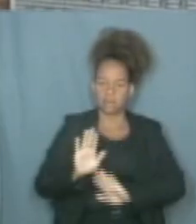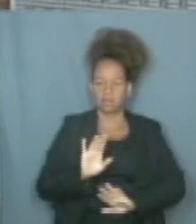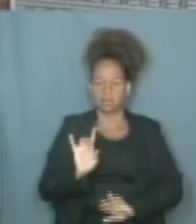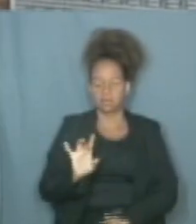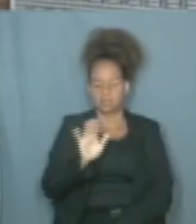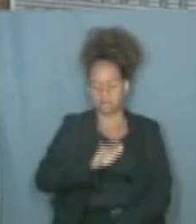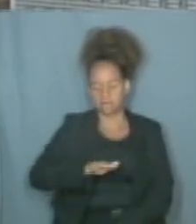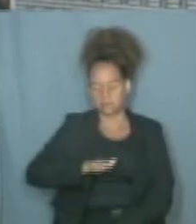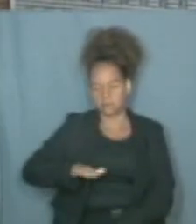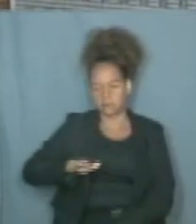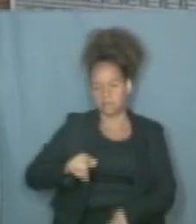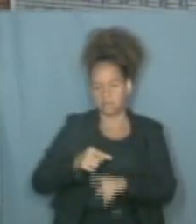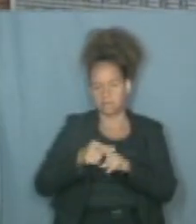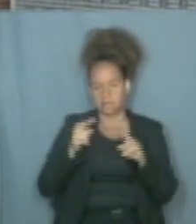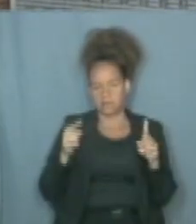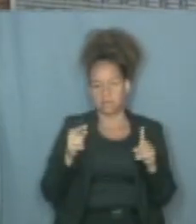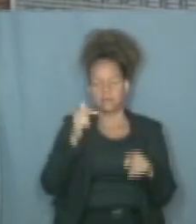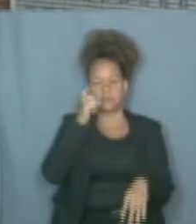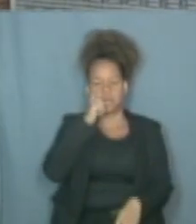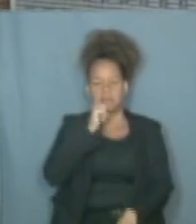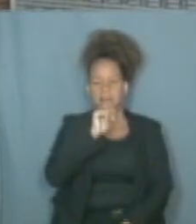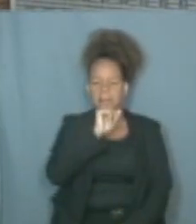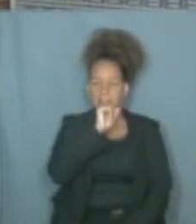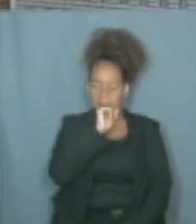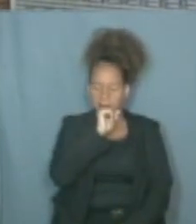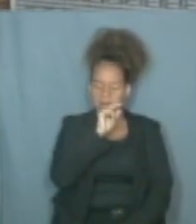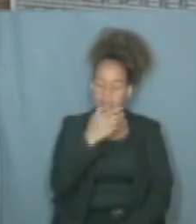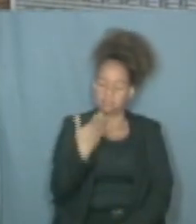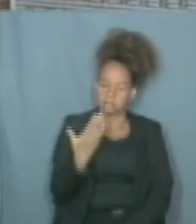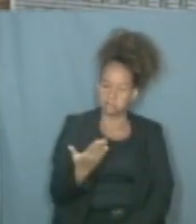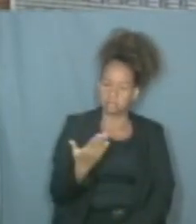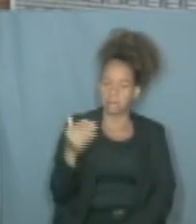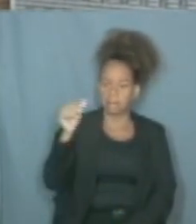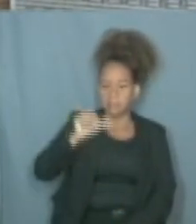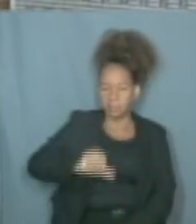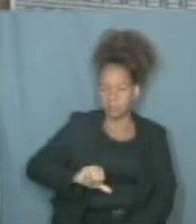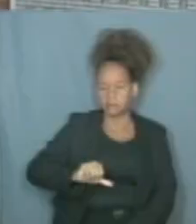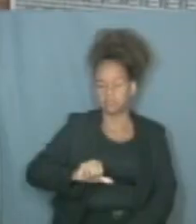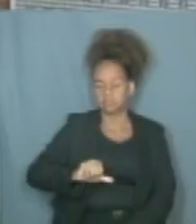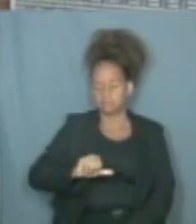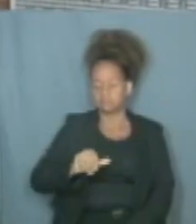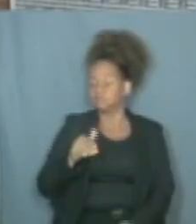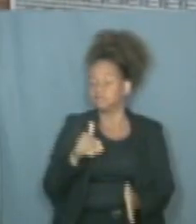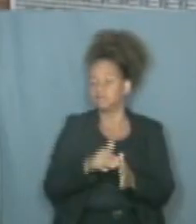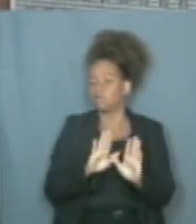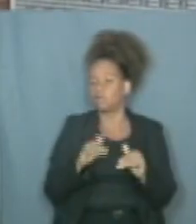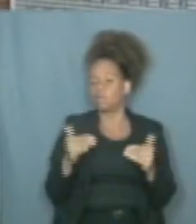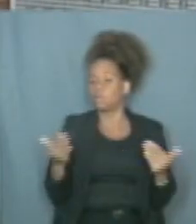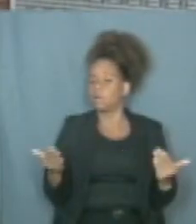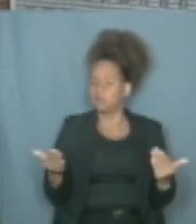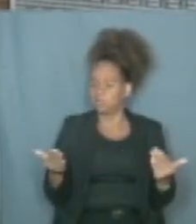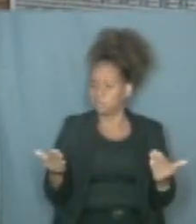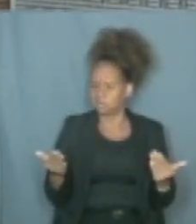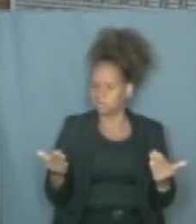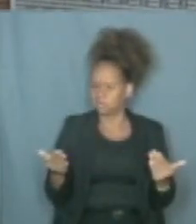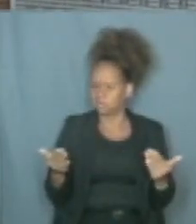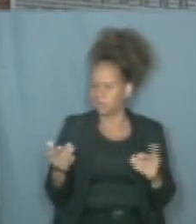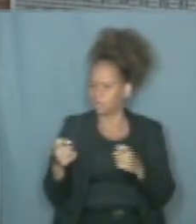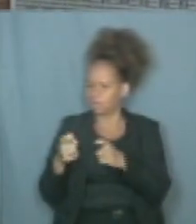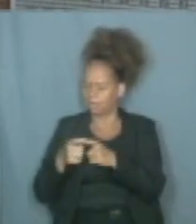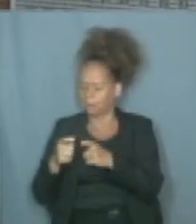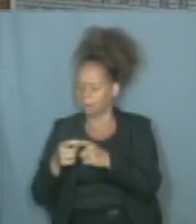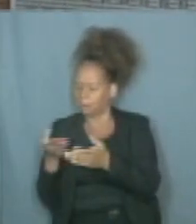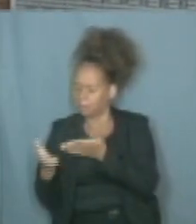as crianças, mas com essas mães que estão sendo, de alguma forma, prejudicada, até quando vai para o atendimento médico para